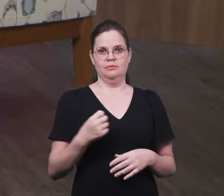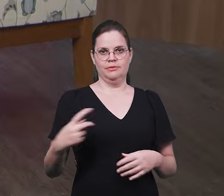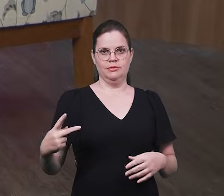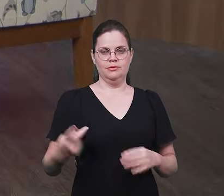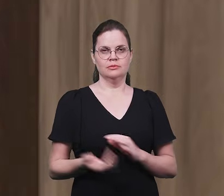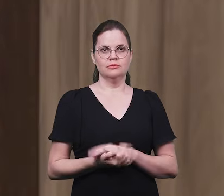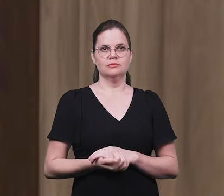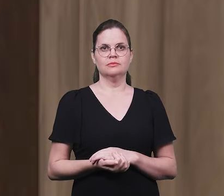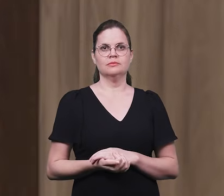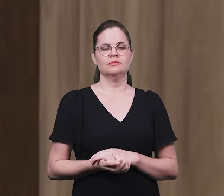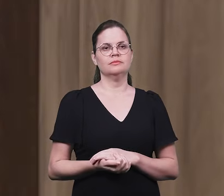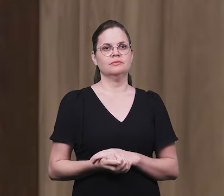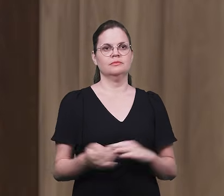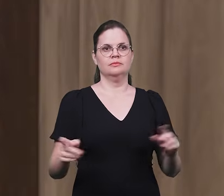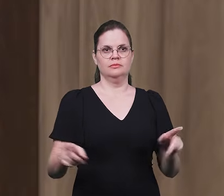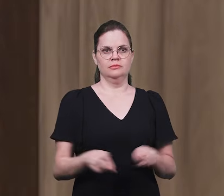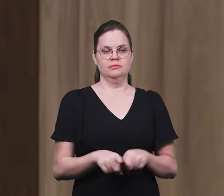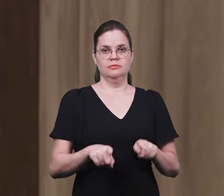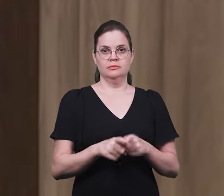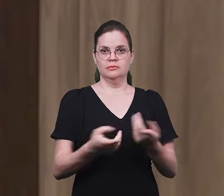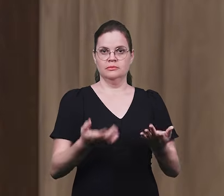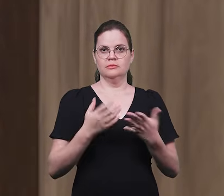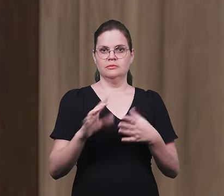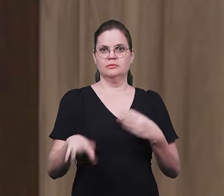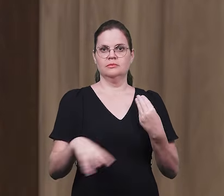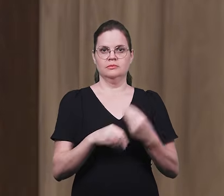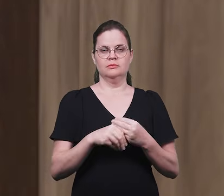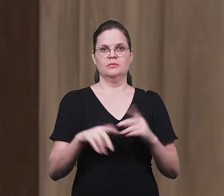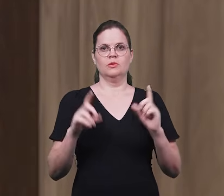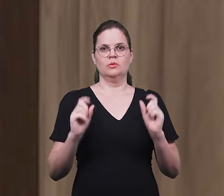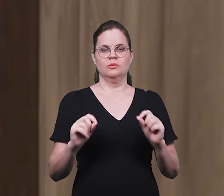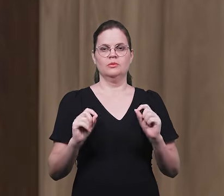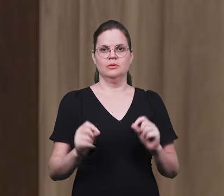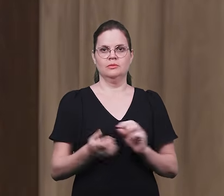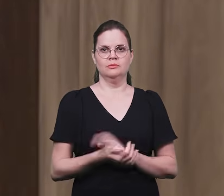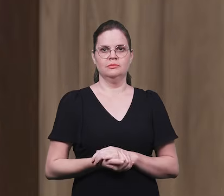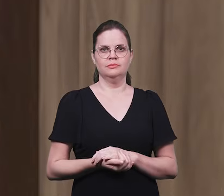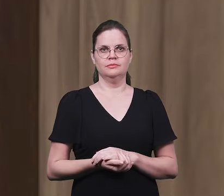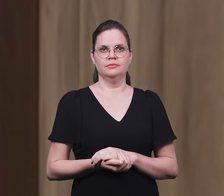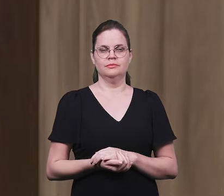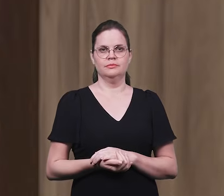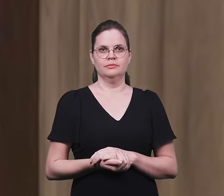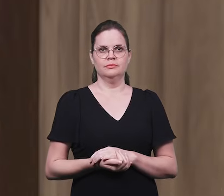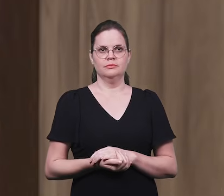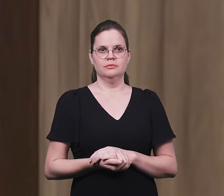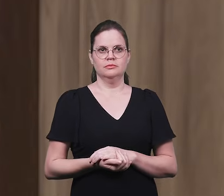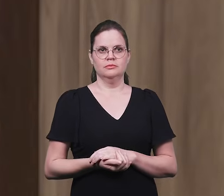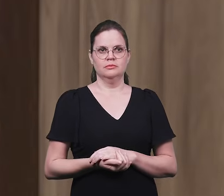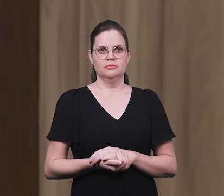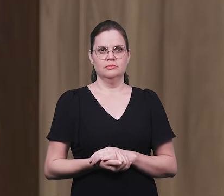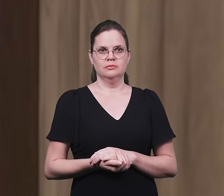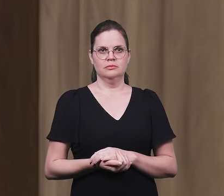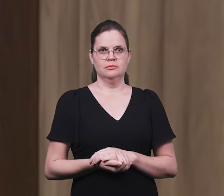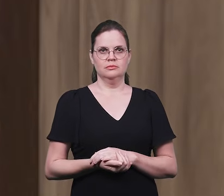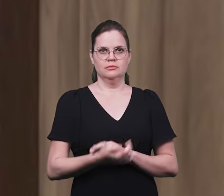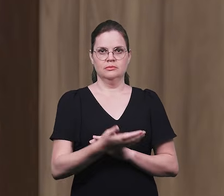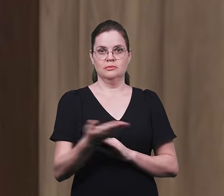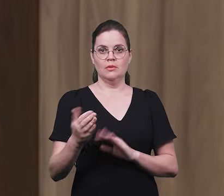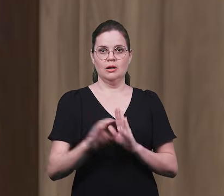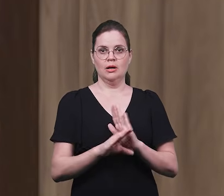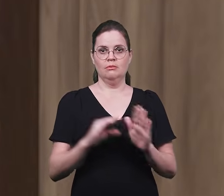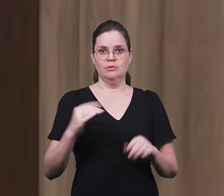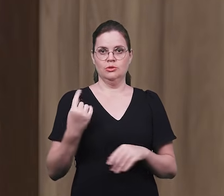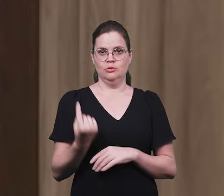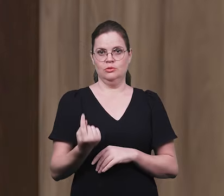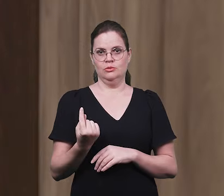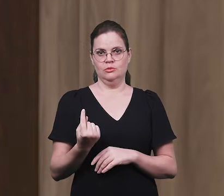encerrando este episódio. Gostaríamos somente acrescentar que fica aqui